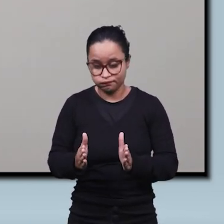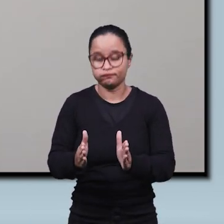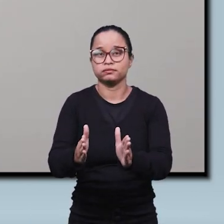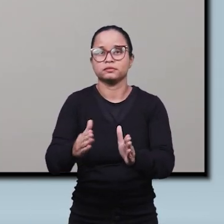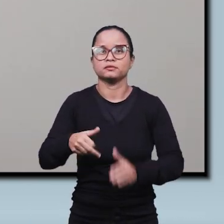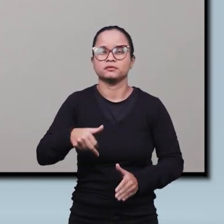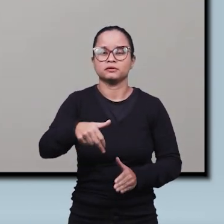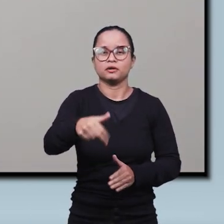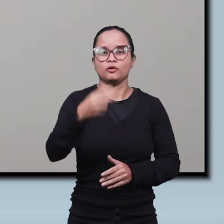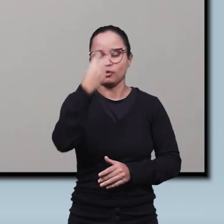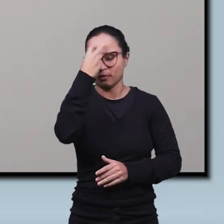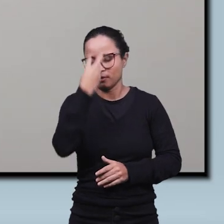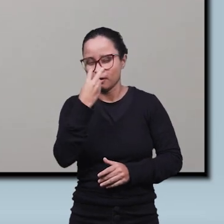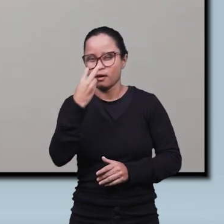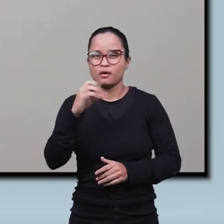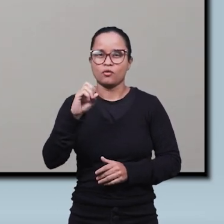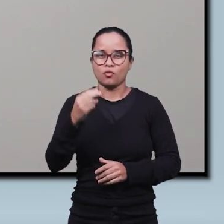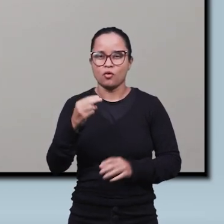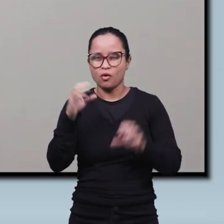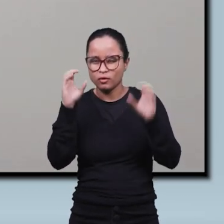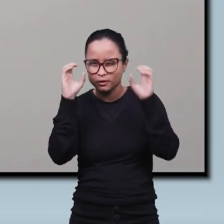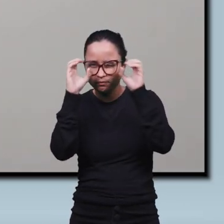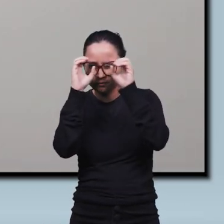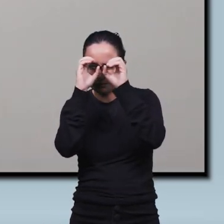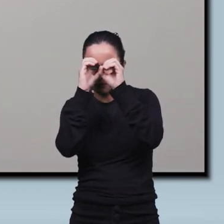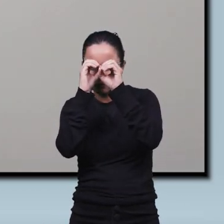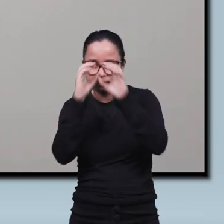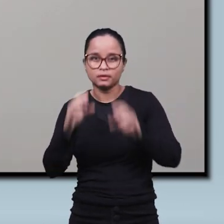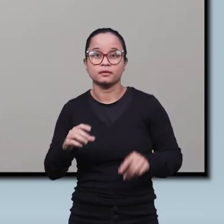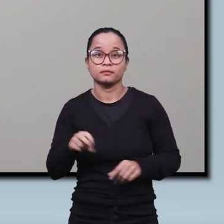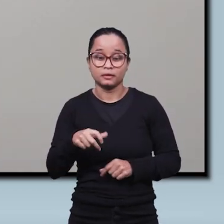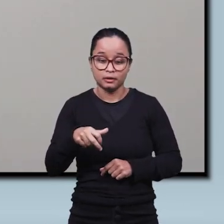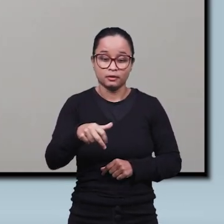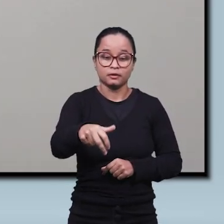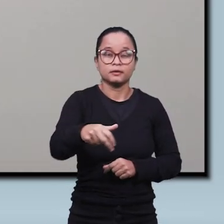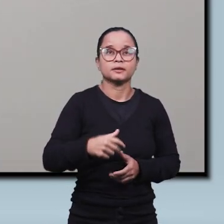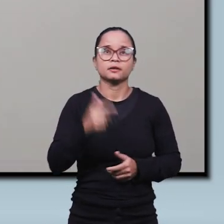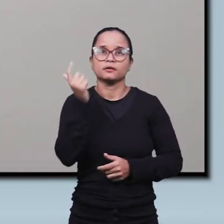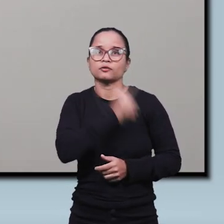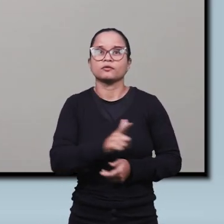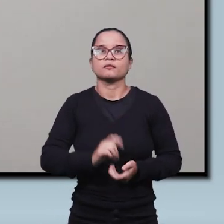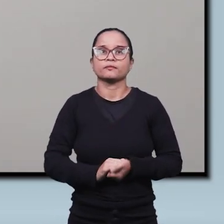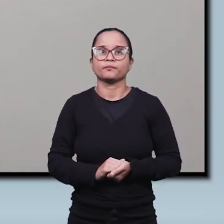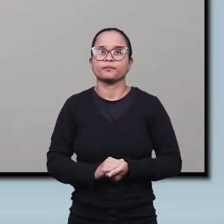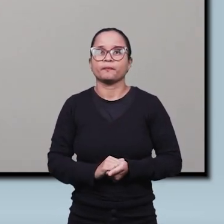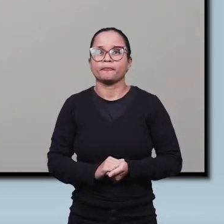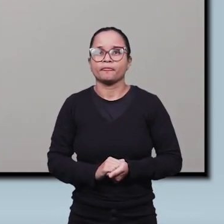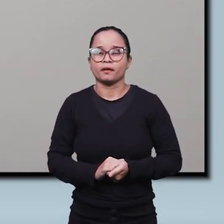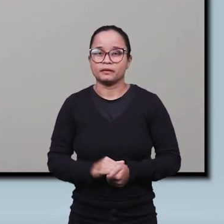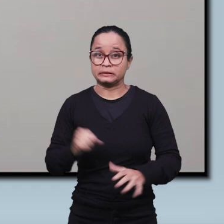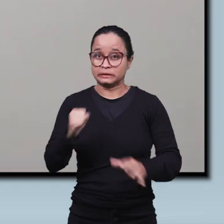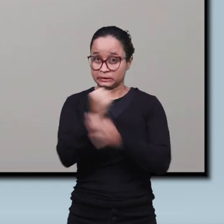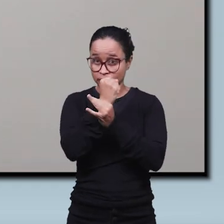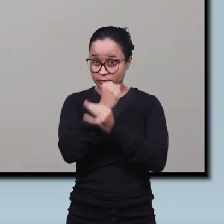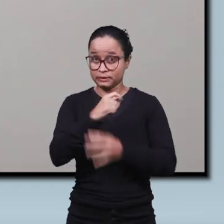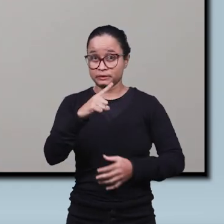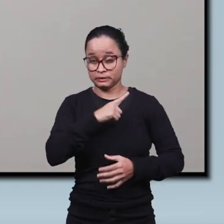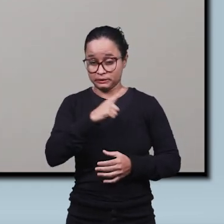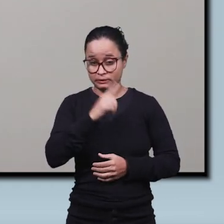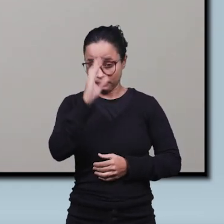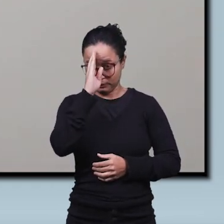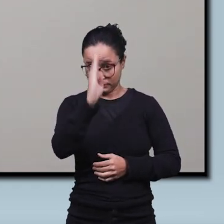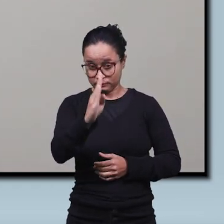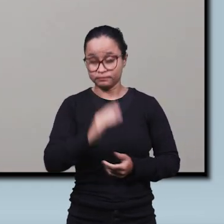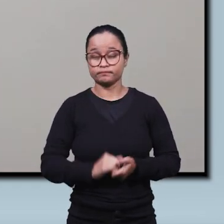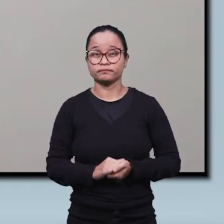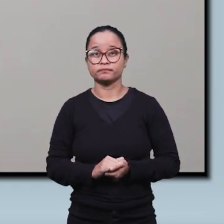o cego, aquele que tem baixa visão, para que tenha um acesso seguro,